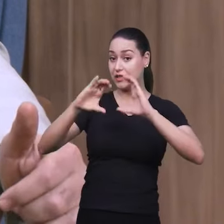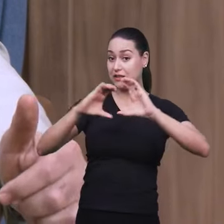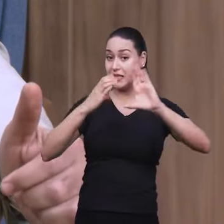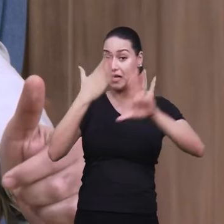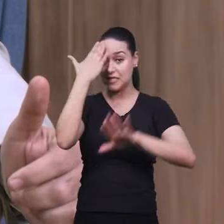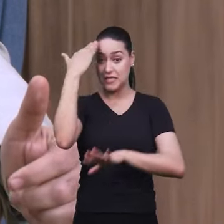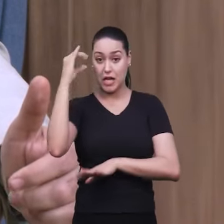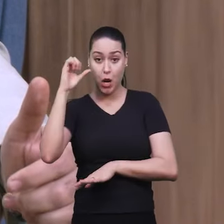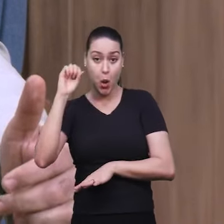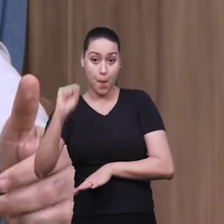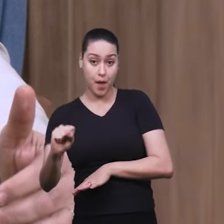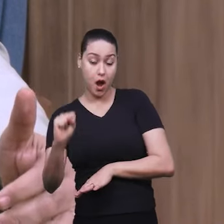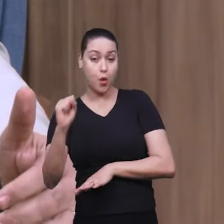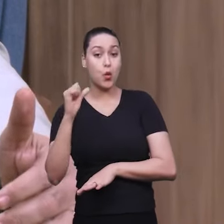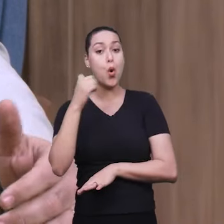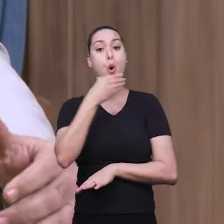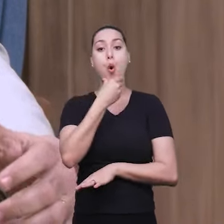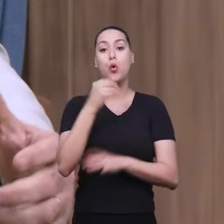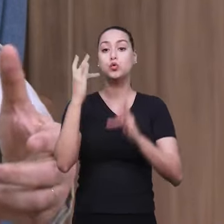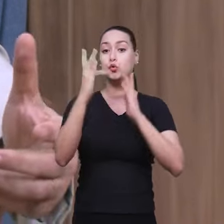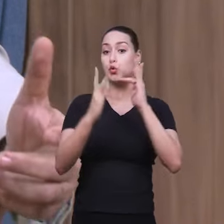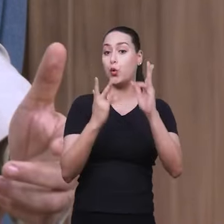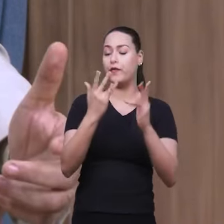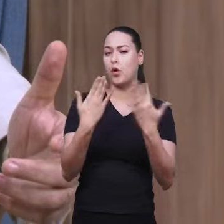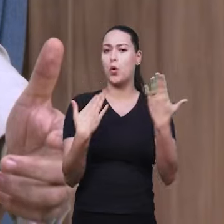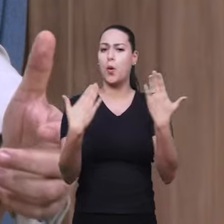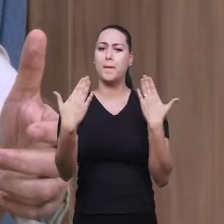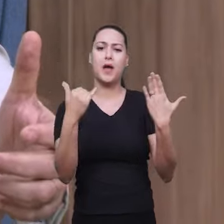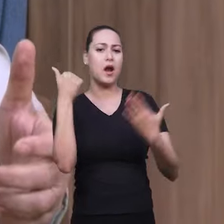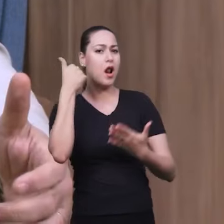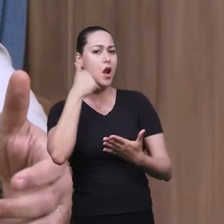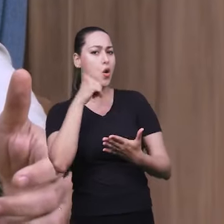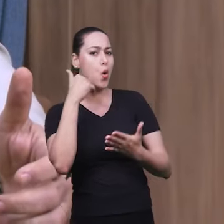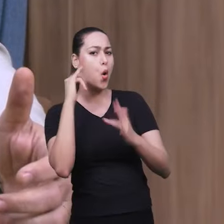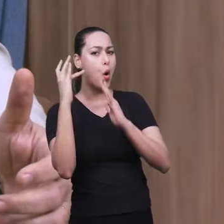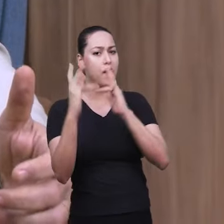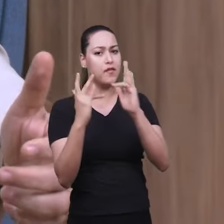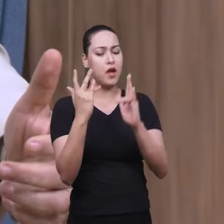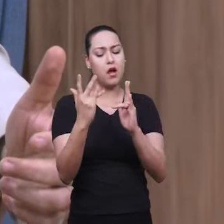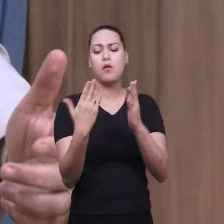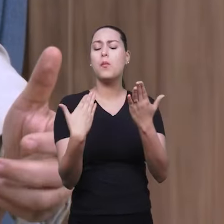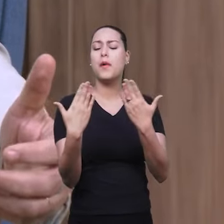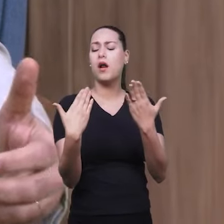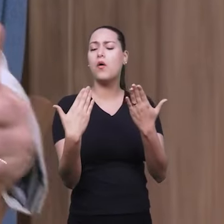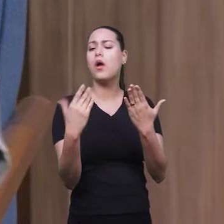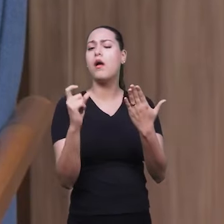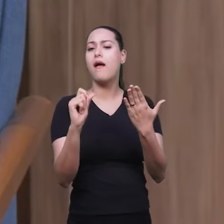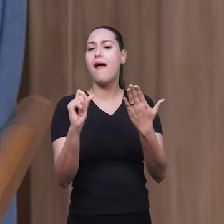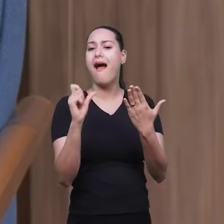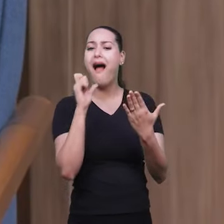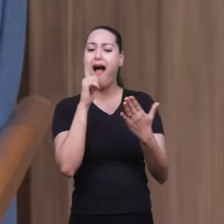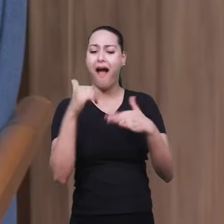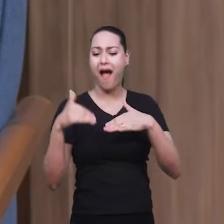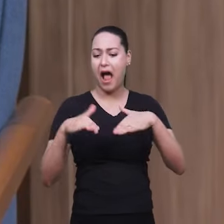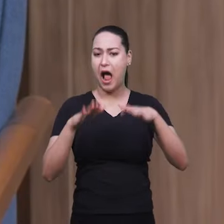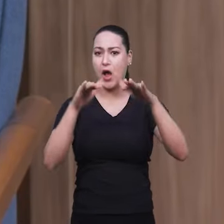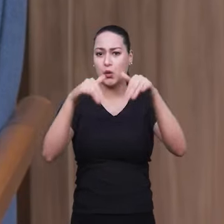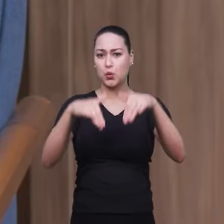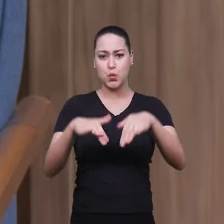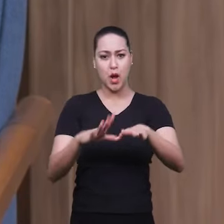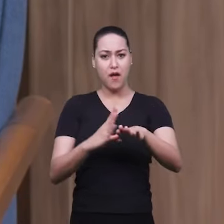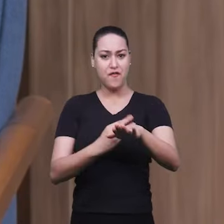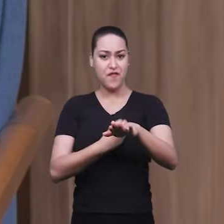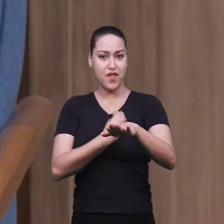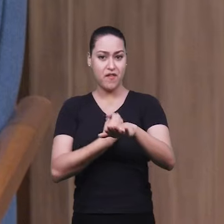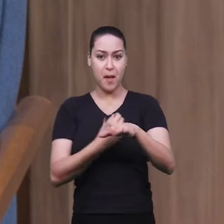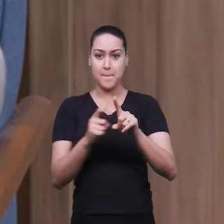o noivo compara a noiva a uma fonte selada, que é uma fonte de águas vivas, mas que